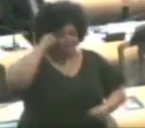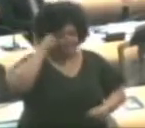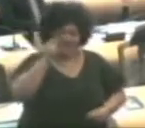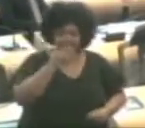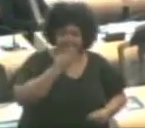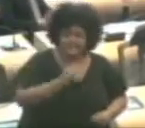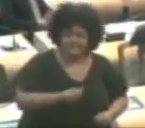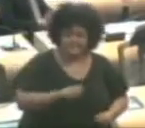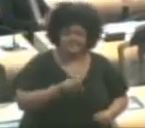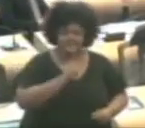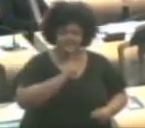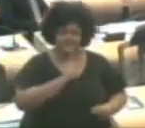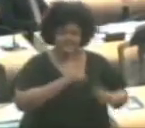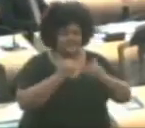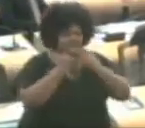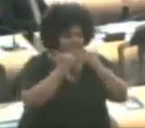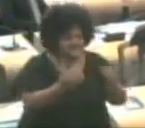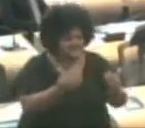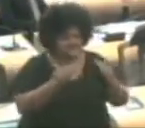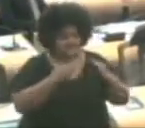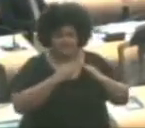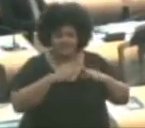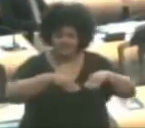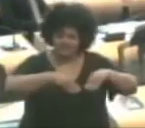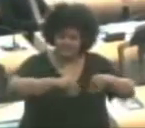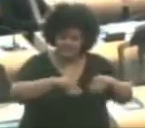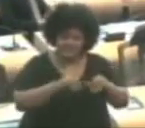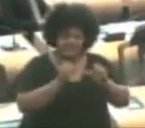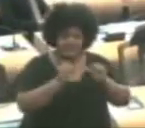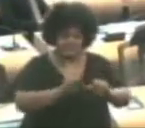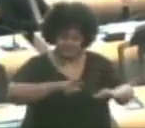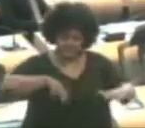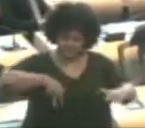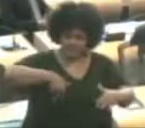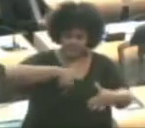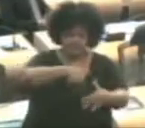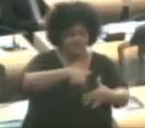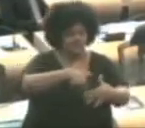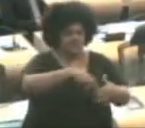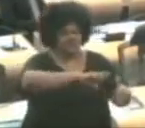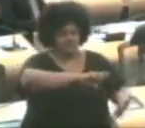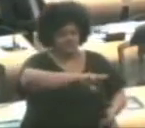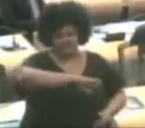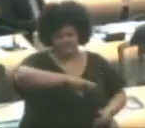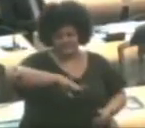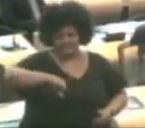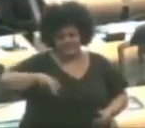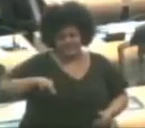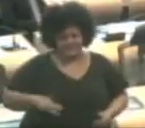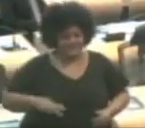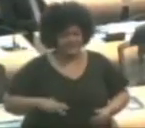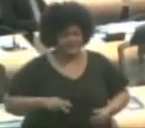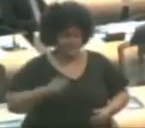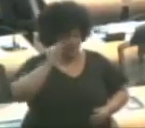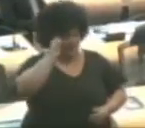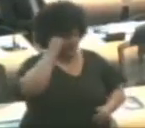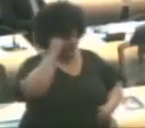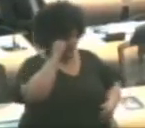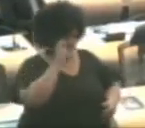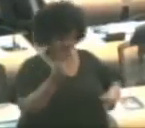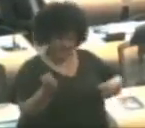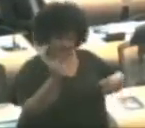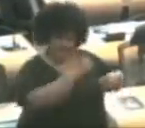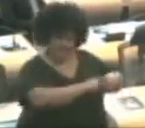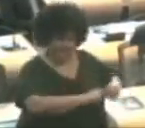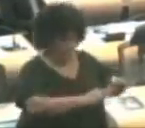sem teto, sem terra, possam chegar nessa tribuna em vários parlamentos. Os negros não vão voltar para a